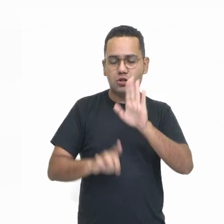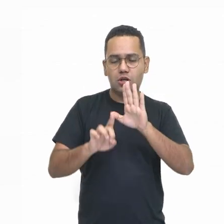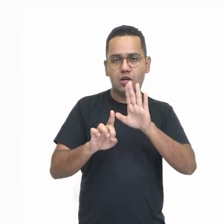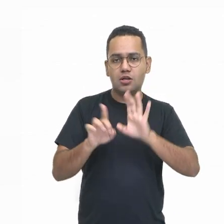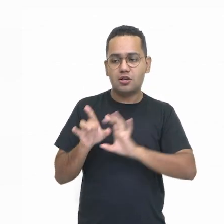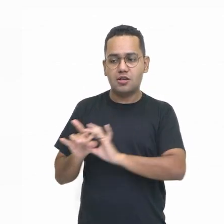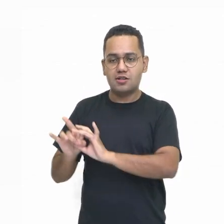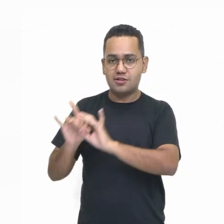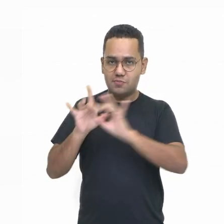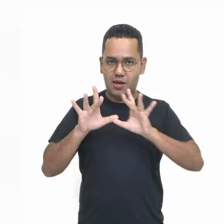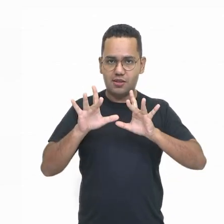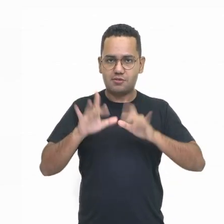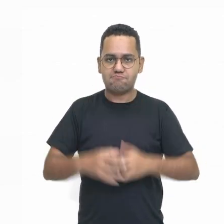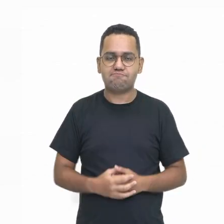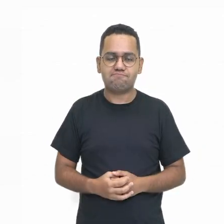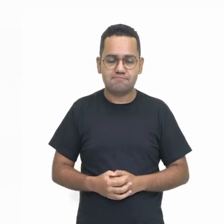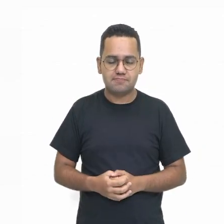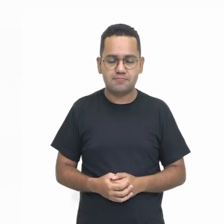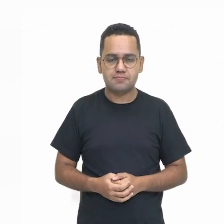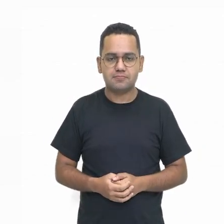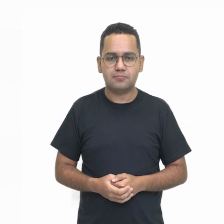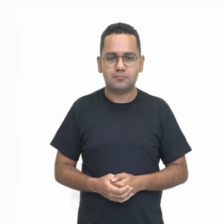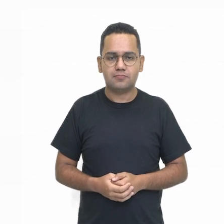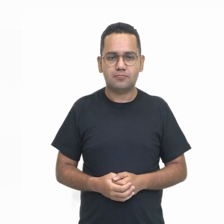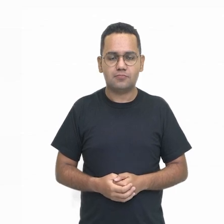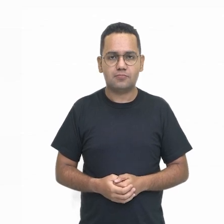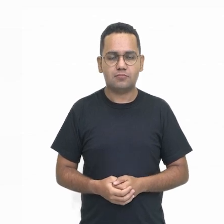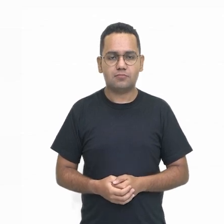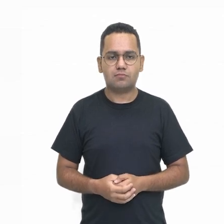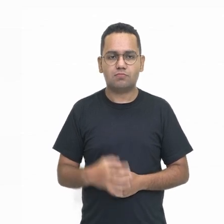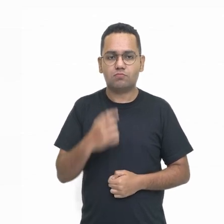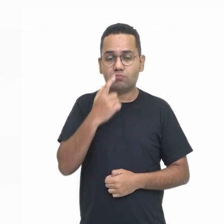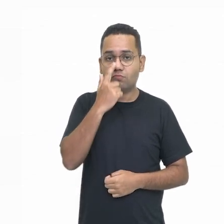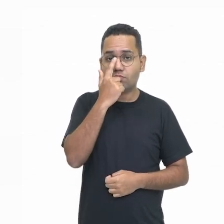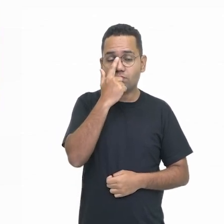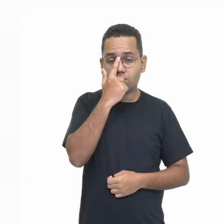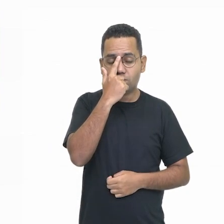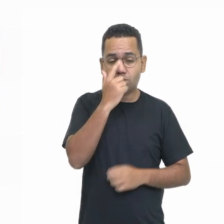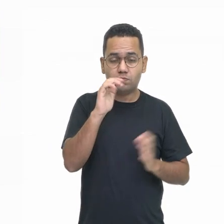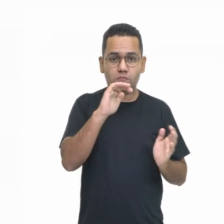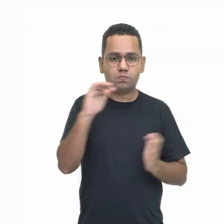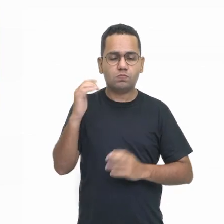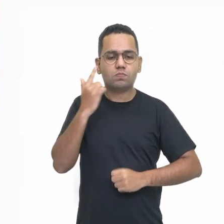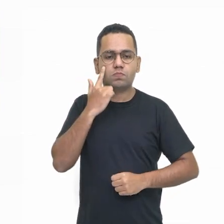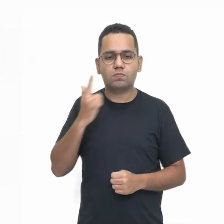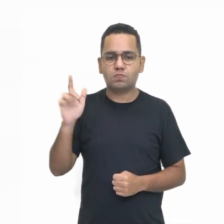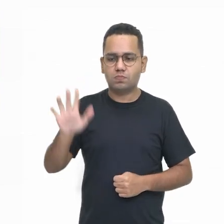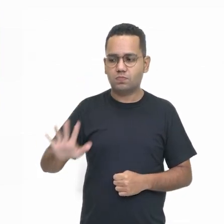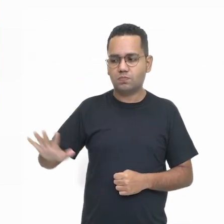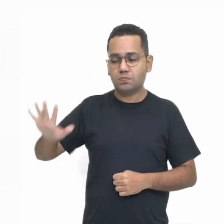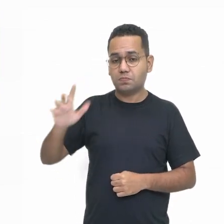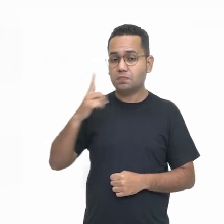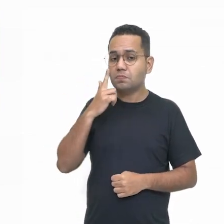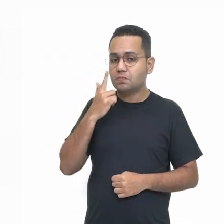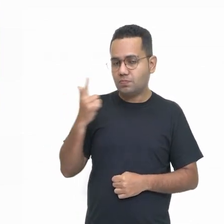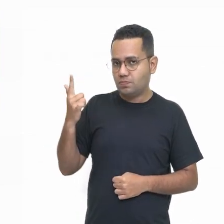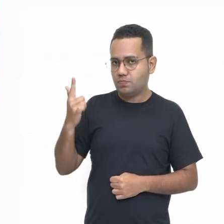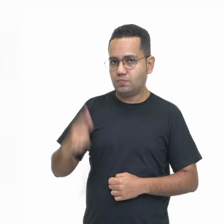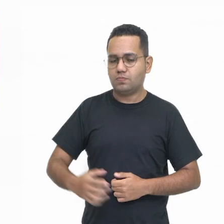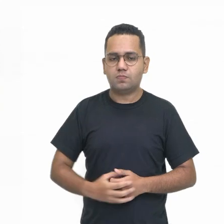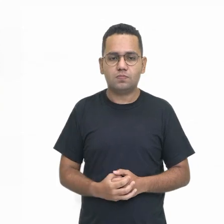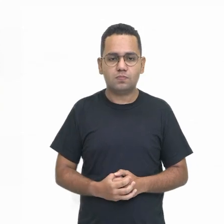liberdades. E aqui nós temos, né, uma imagem que traz,